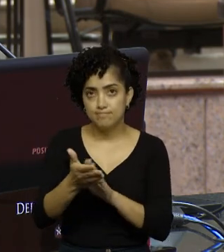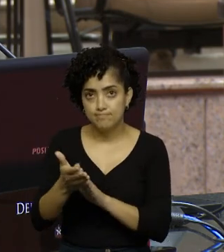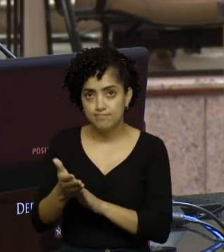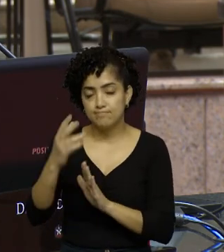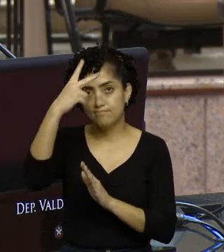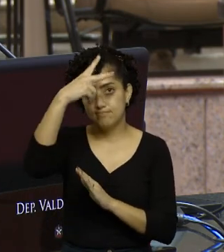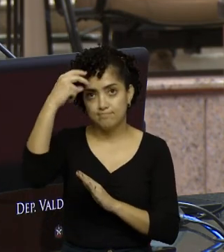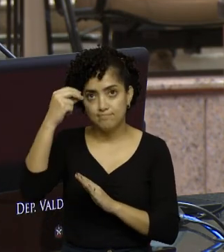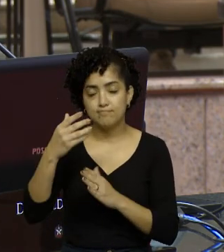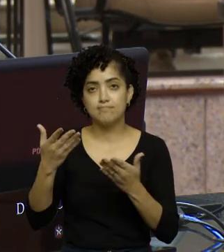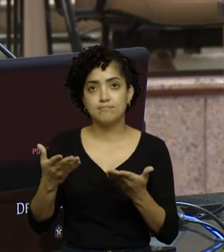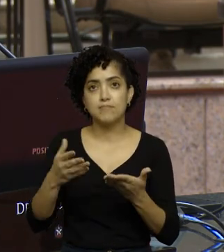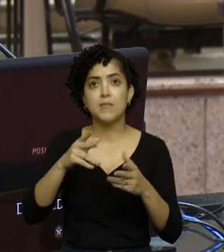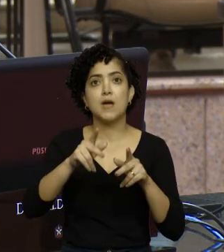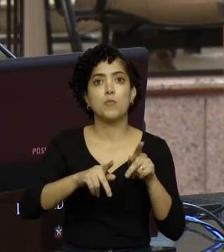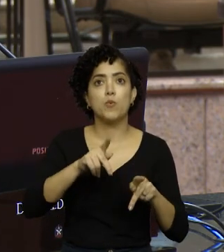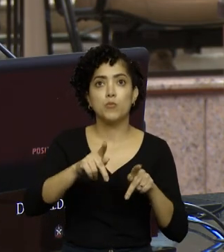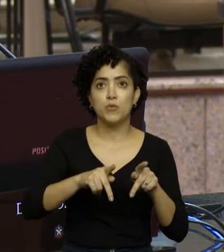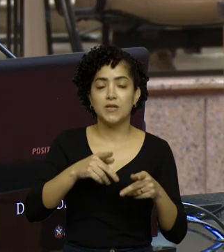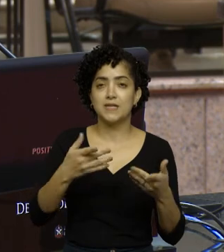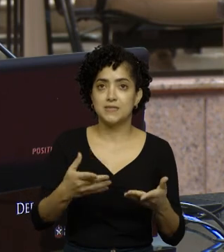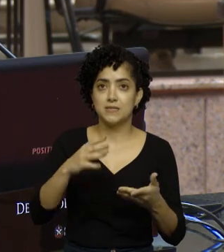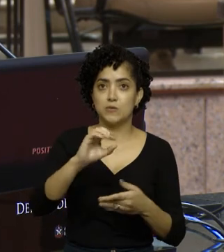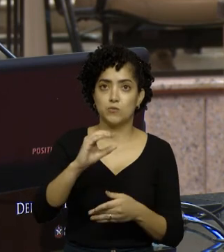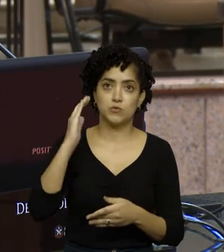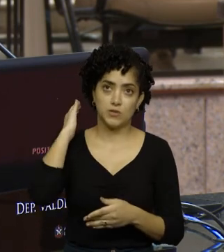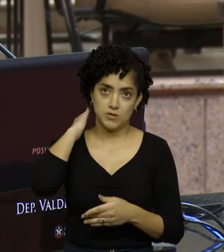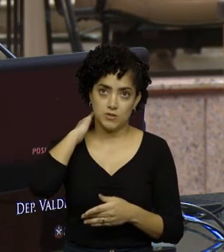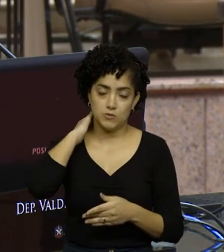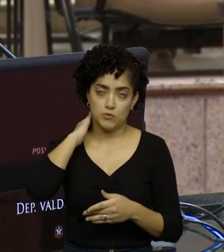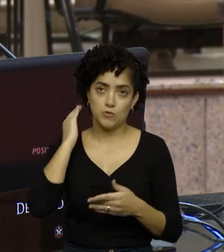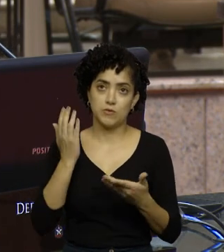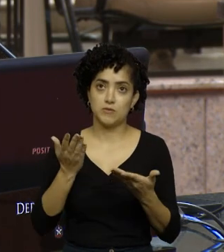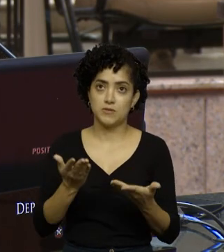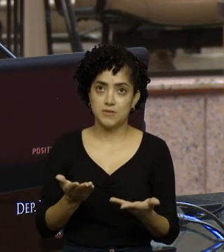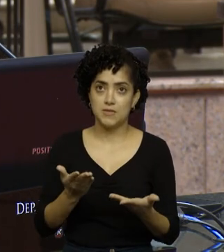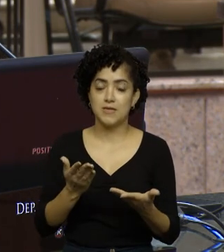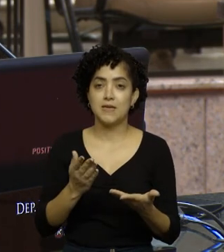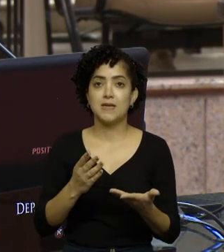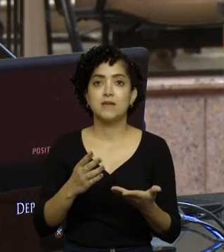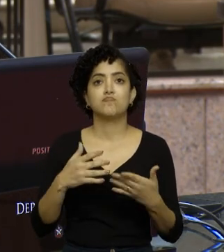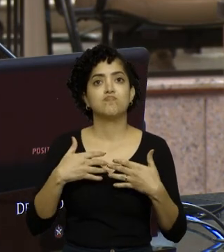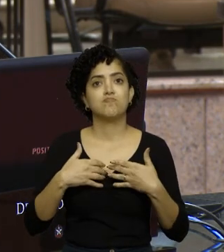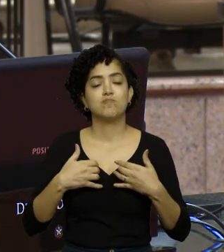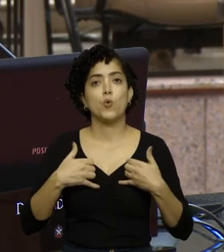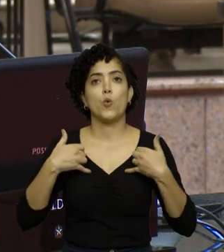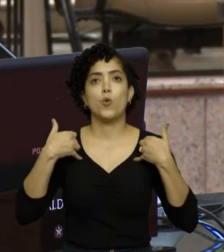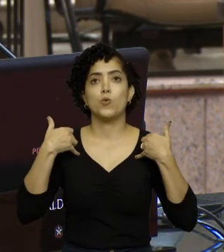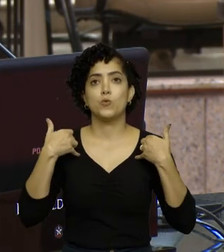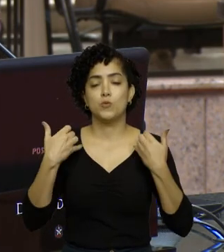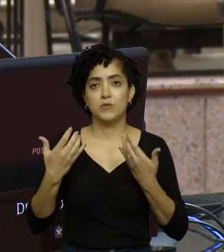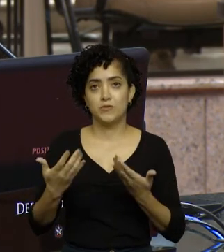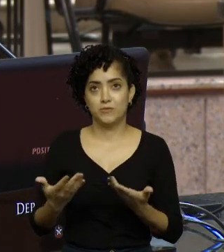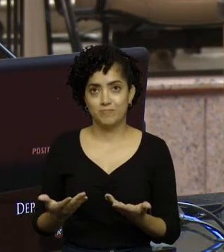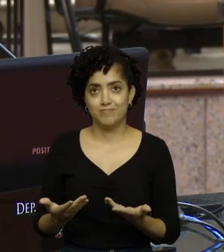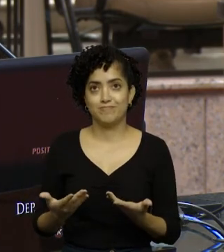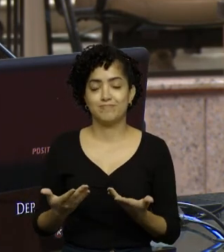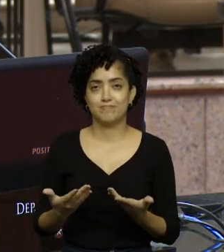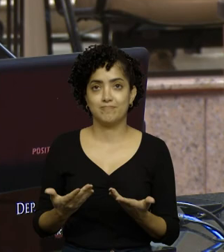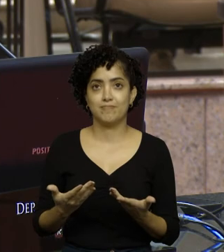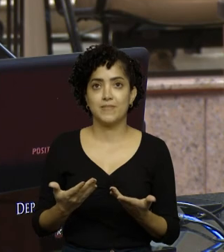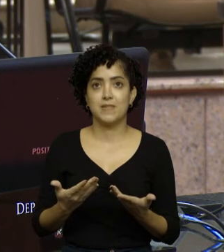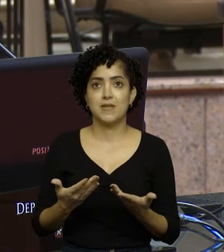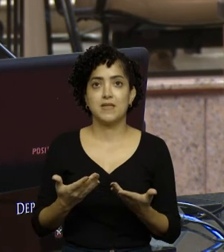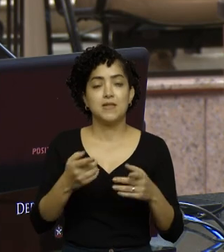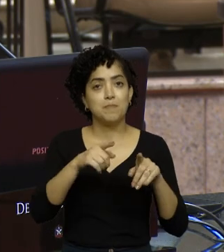parabéns a toda a população de Otacílio Costa e a nós que temos orgulho também de sermos